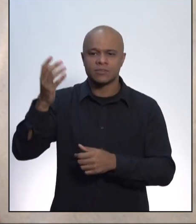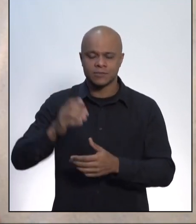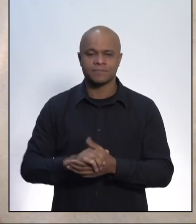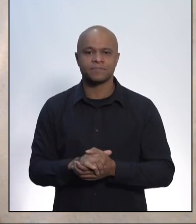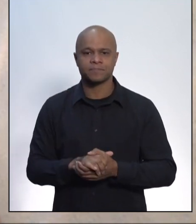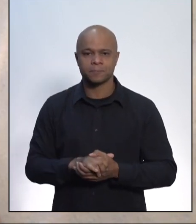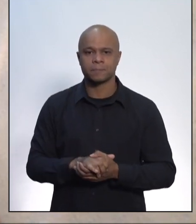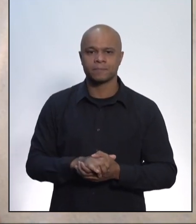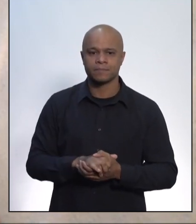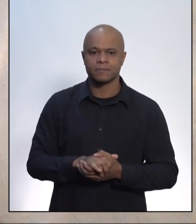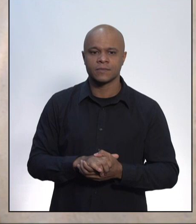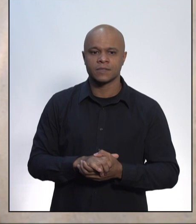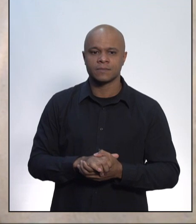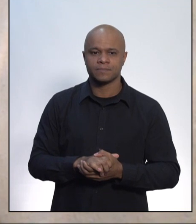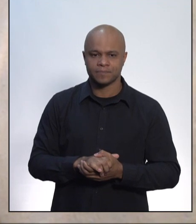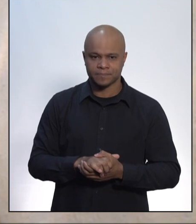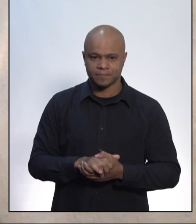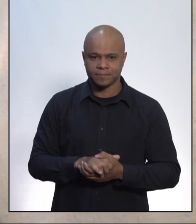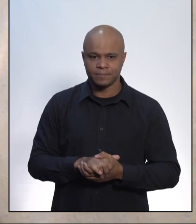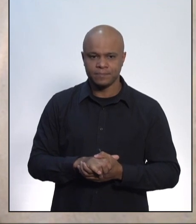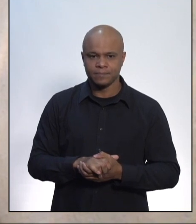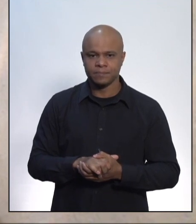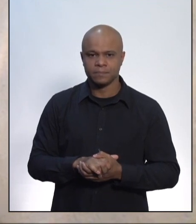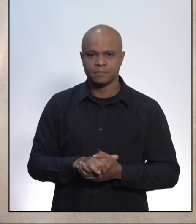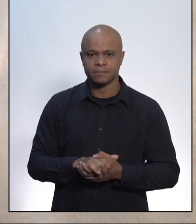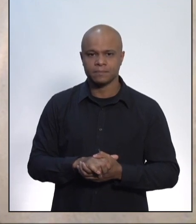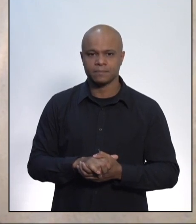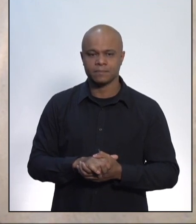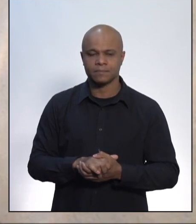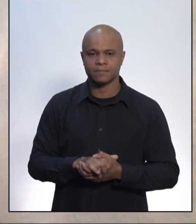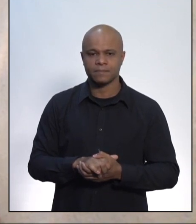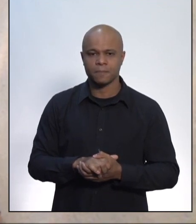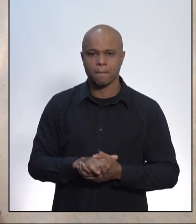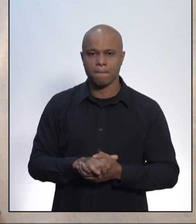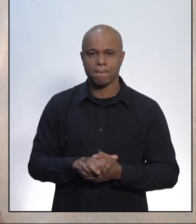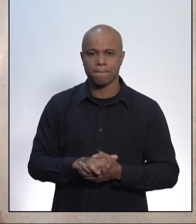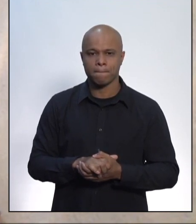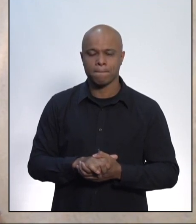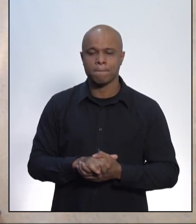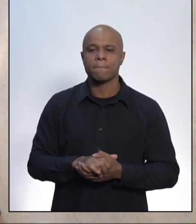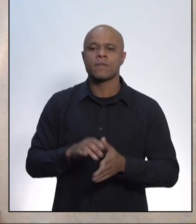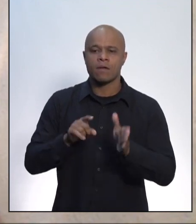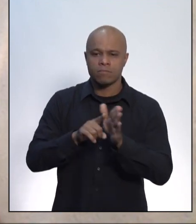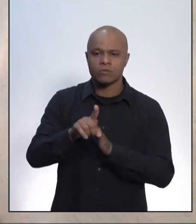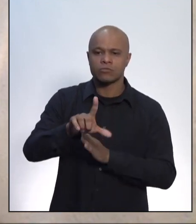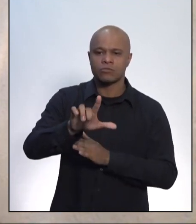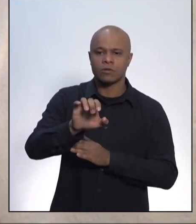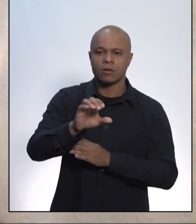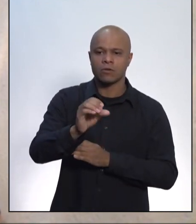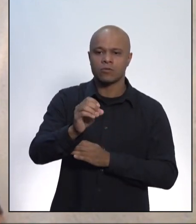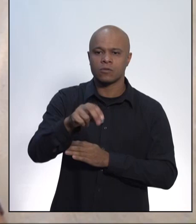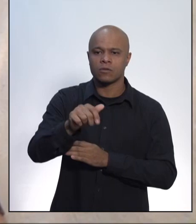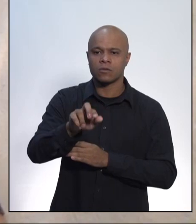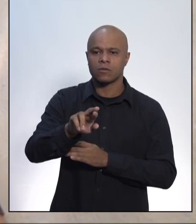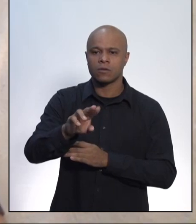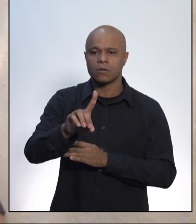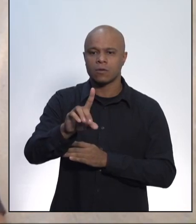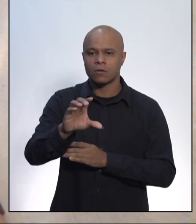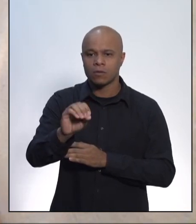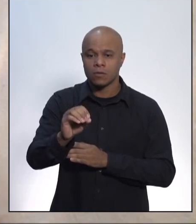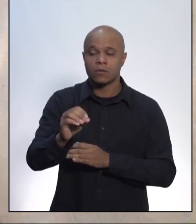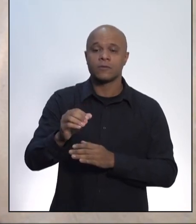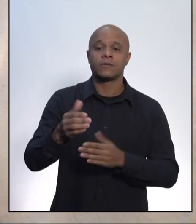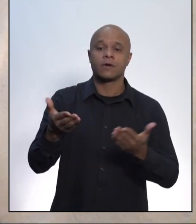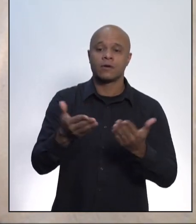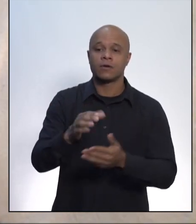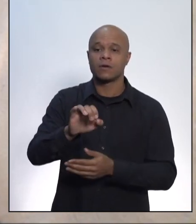tá? Eu acho que foi respondida aí. A pergunta do Leonardo, a Elisângela